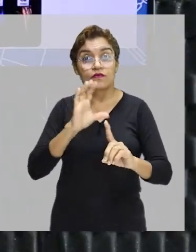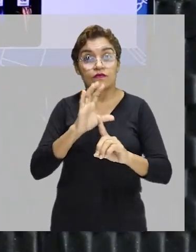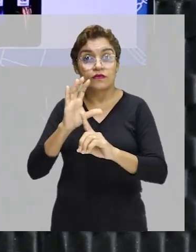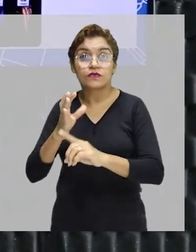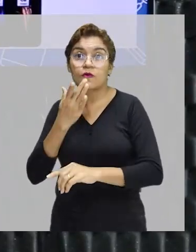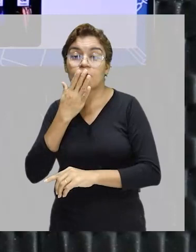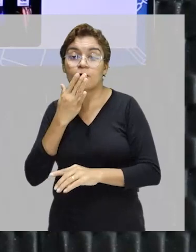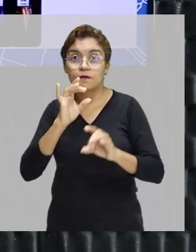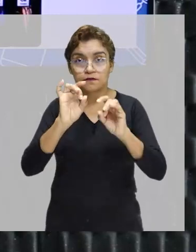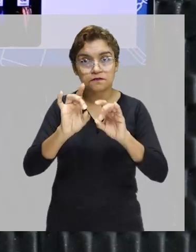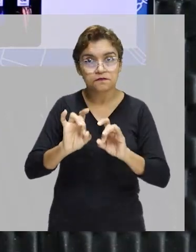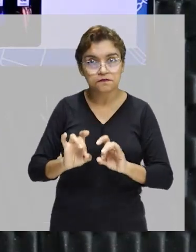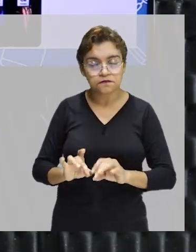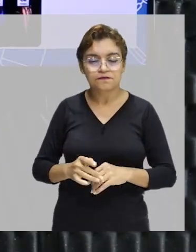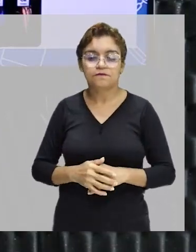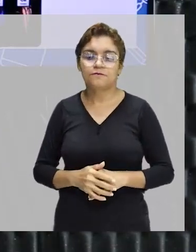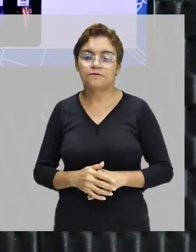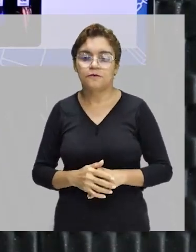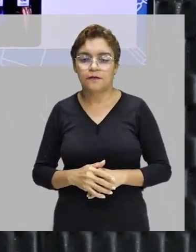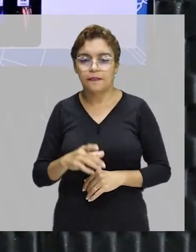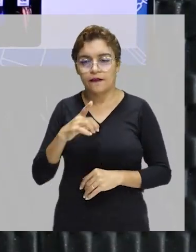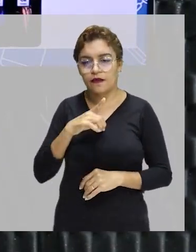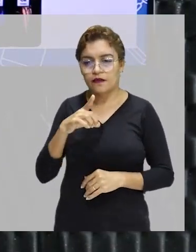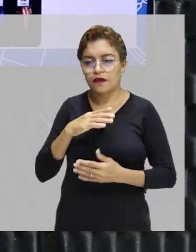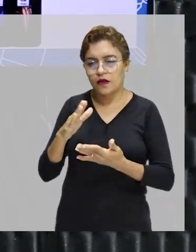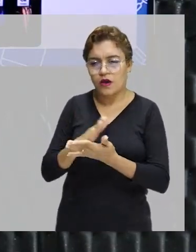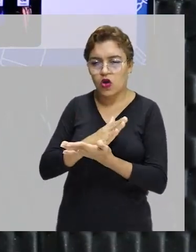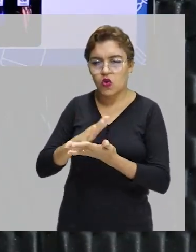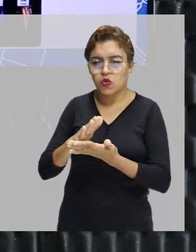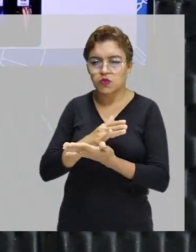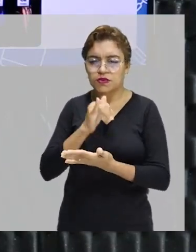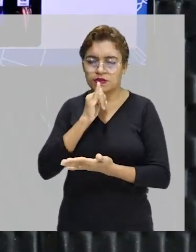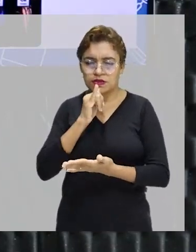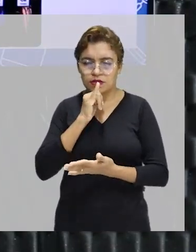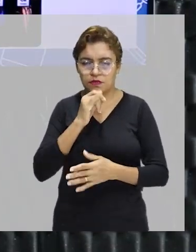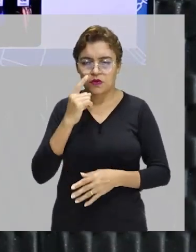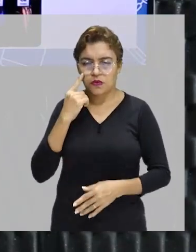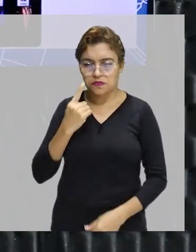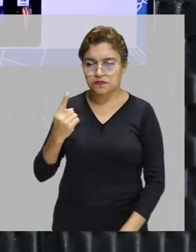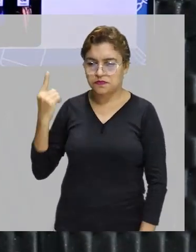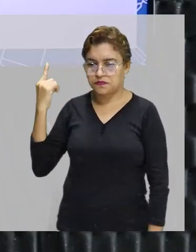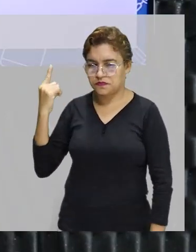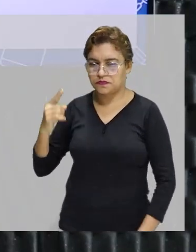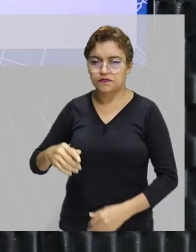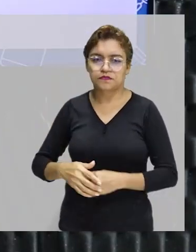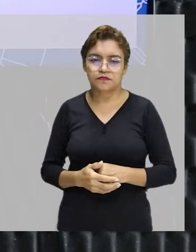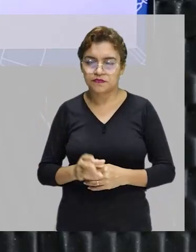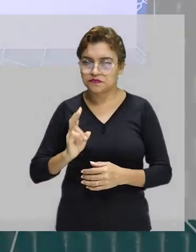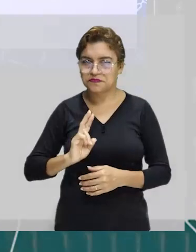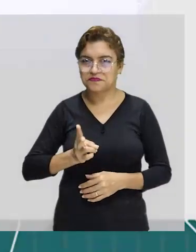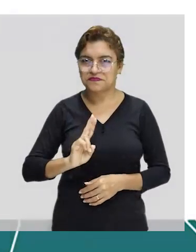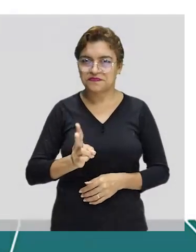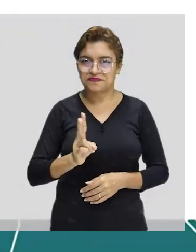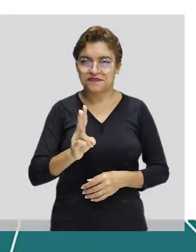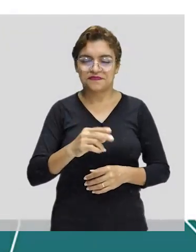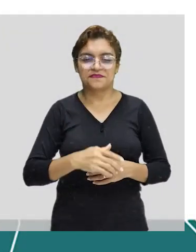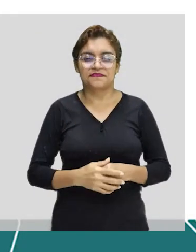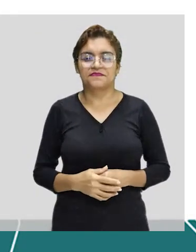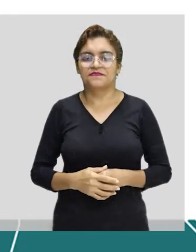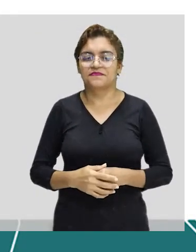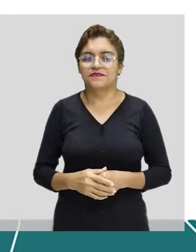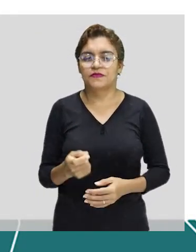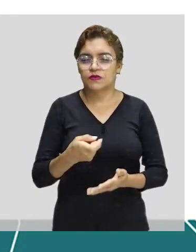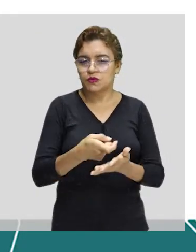bem específica. Então aqui nós temos alguns exemplos, tudo bem? Vamos continuar. O